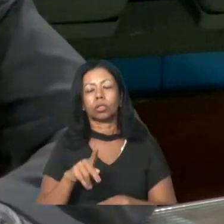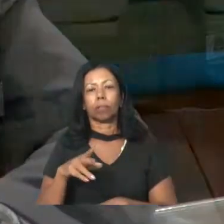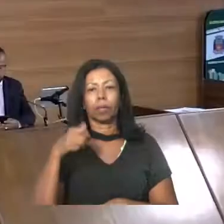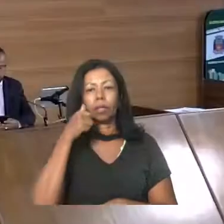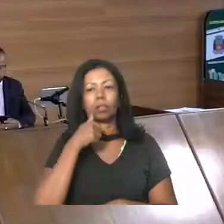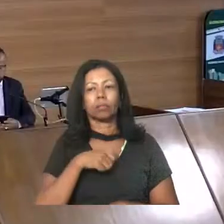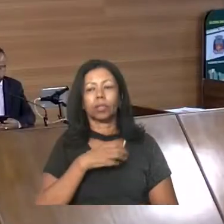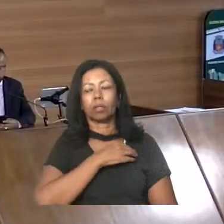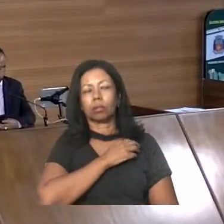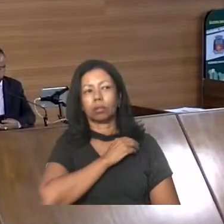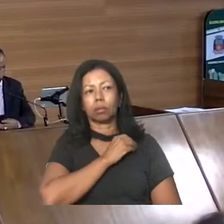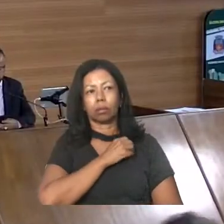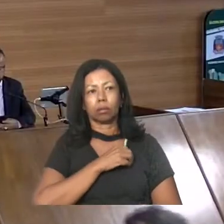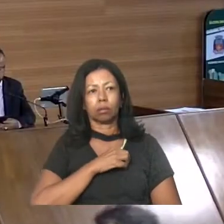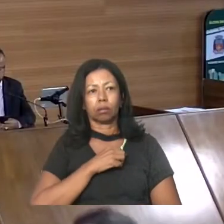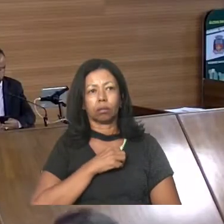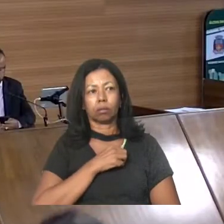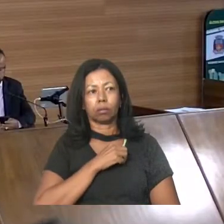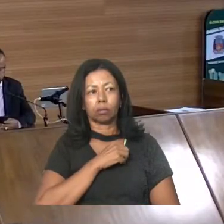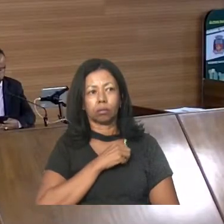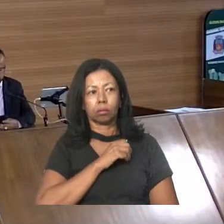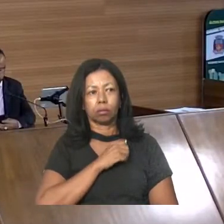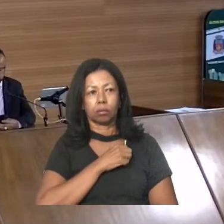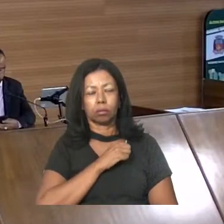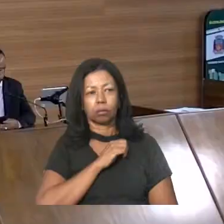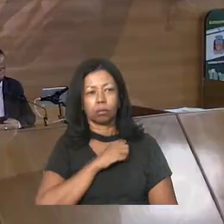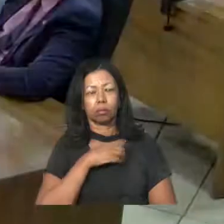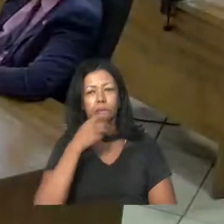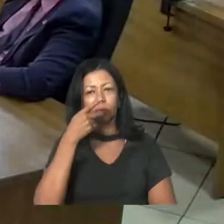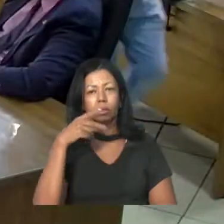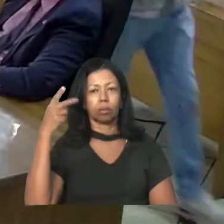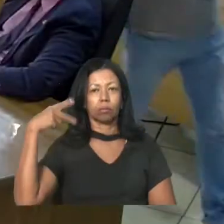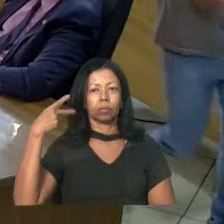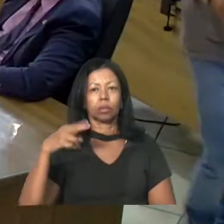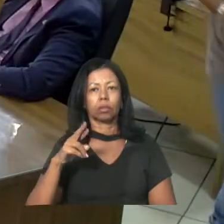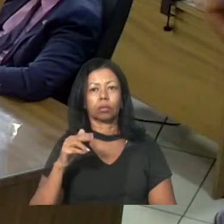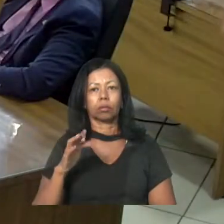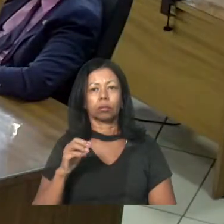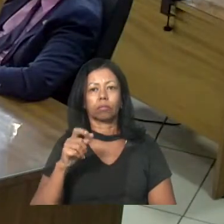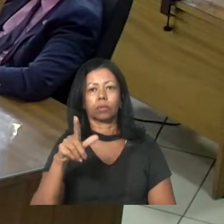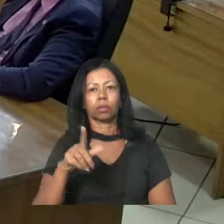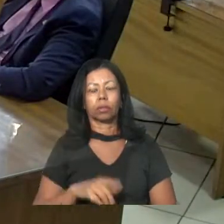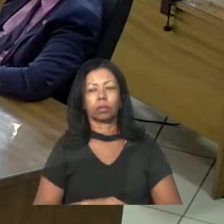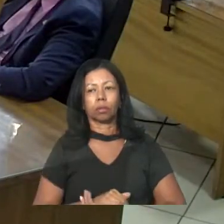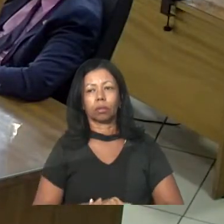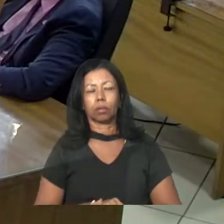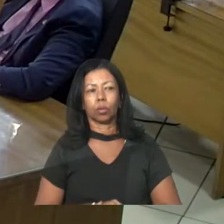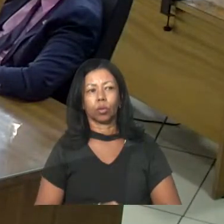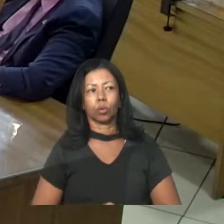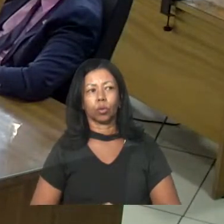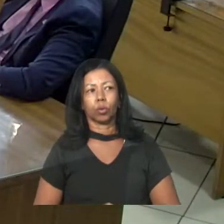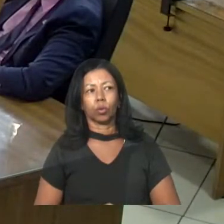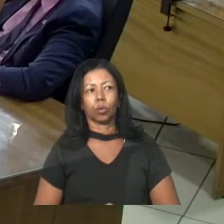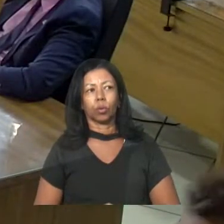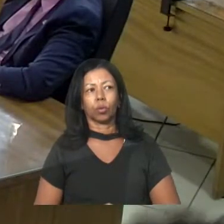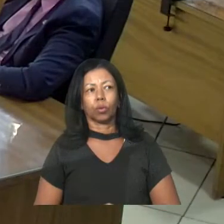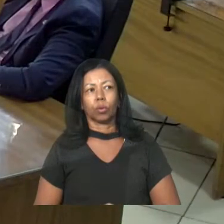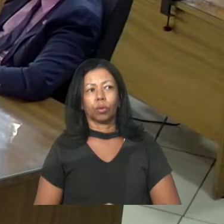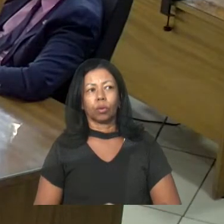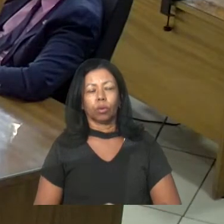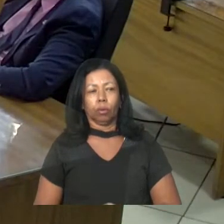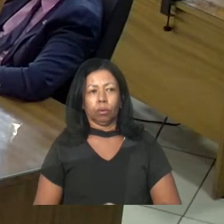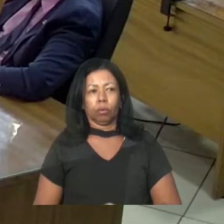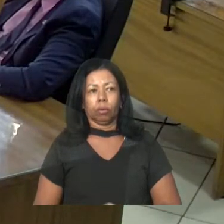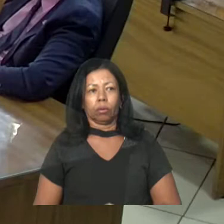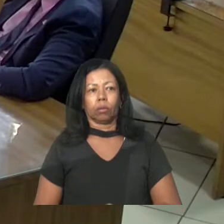presidente. Peço a palavra, senhor presidente. Com a palavra, o vereador Rafael Tucla. Senhor presidente, nobres pares, pegando o gancho